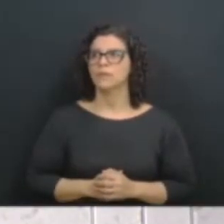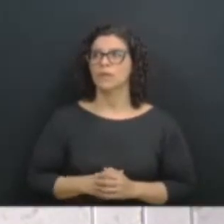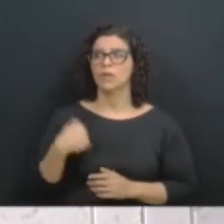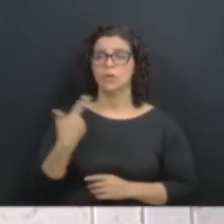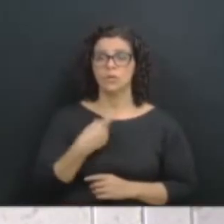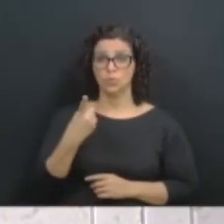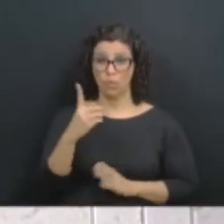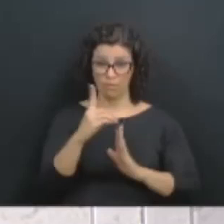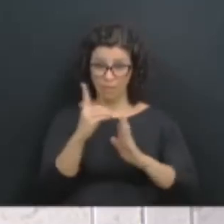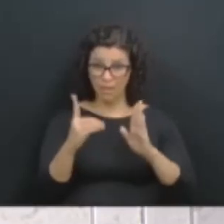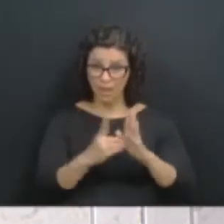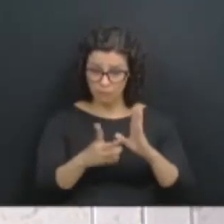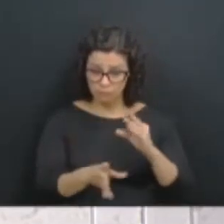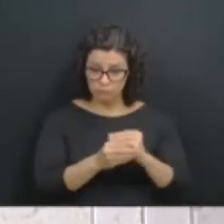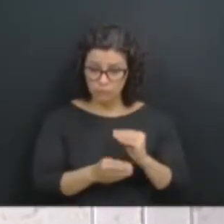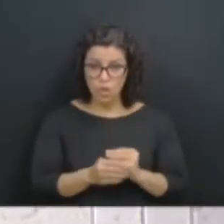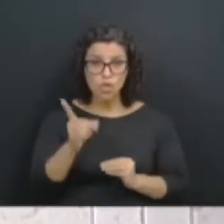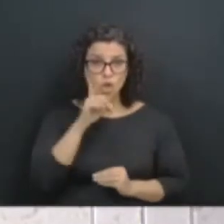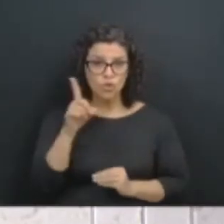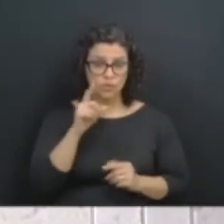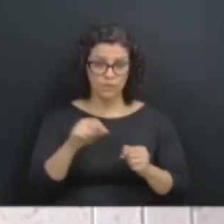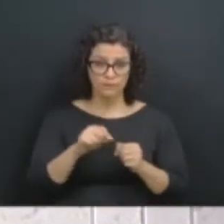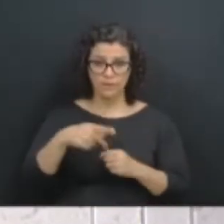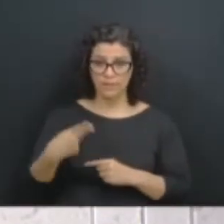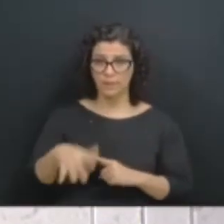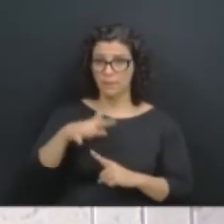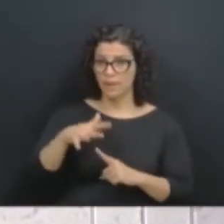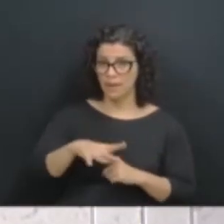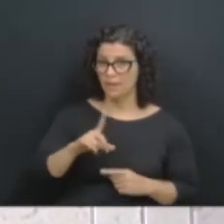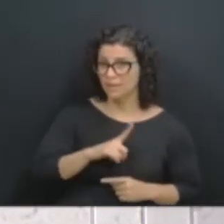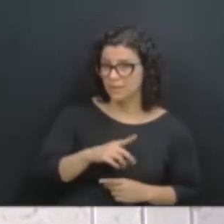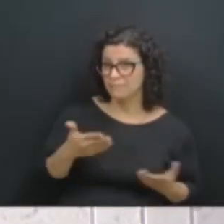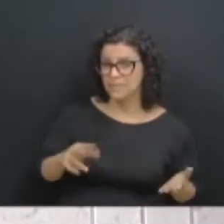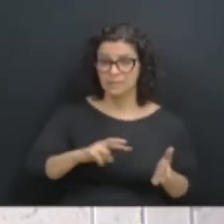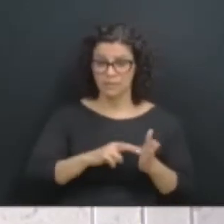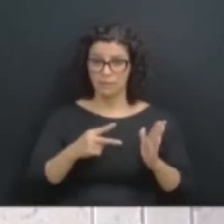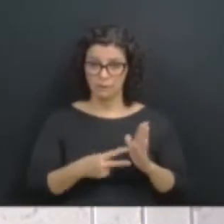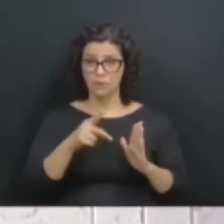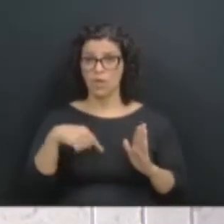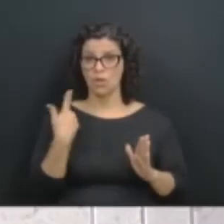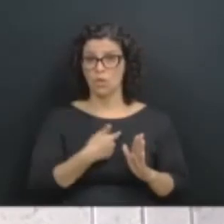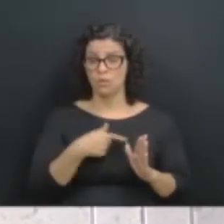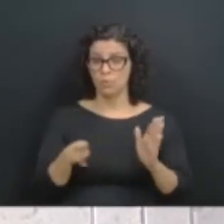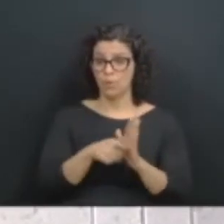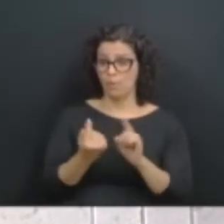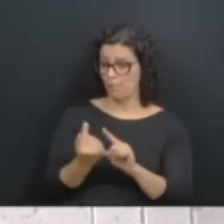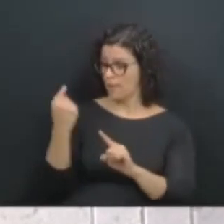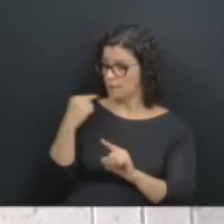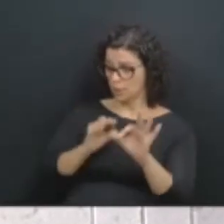Um decreto de suplementação por dia feito no estado do Paraná útil, significa que nada do que